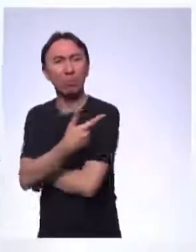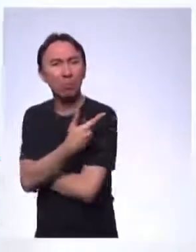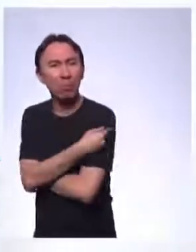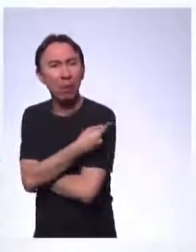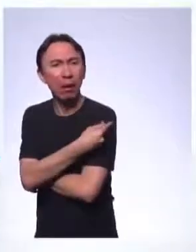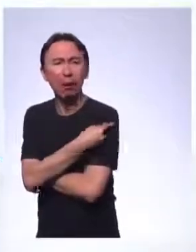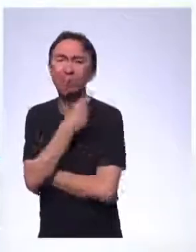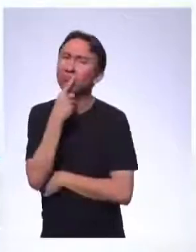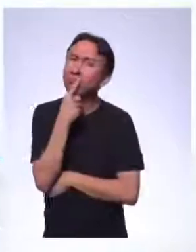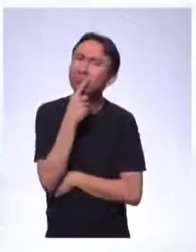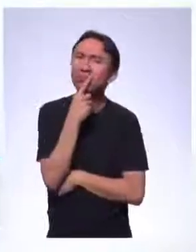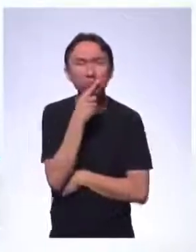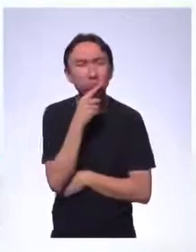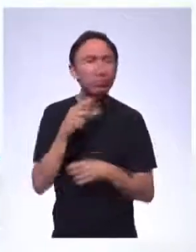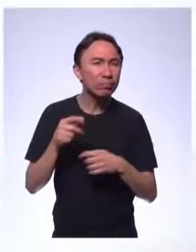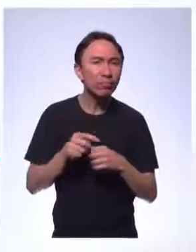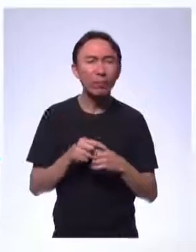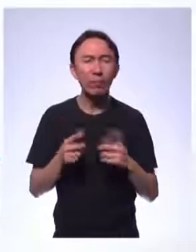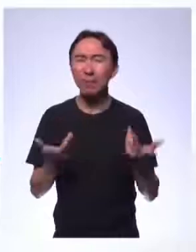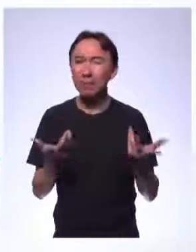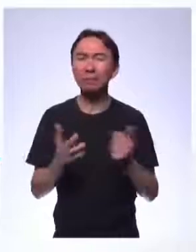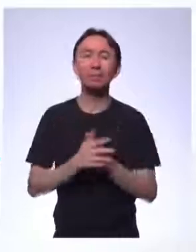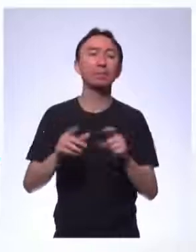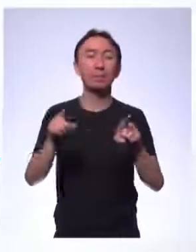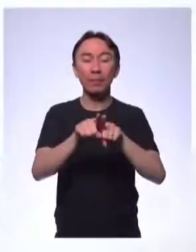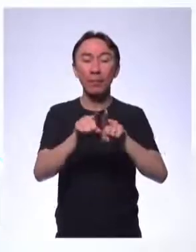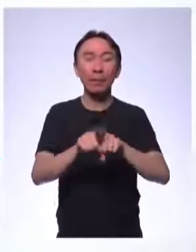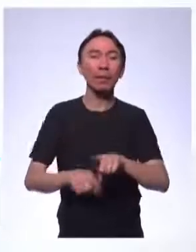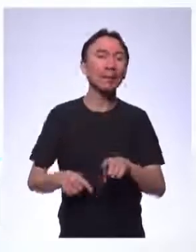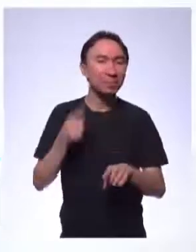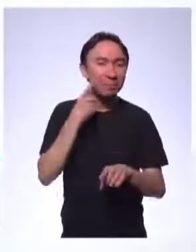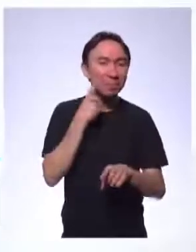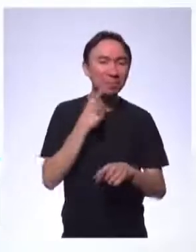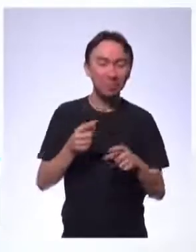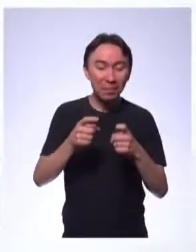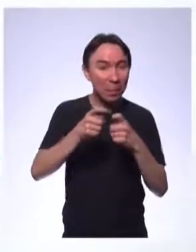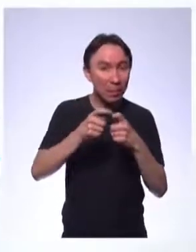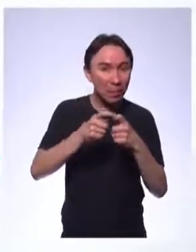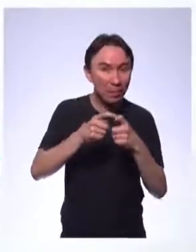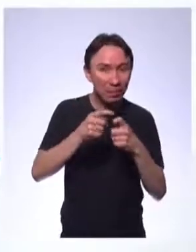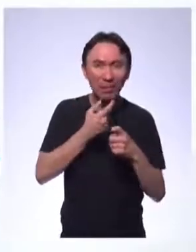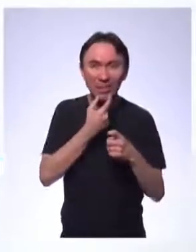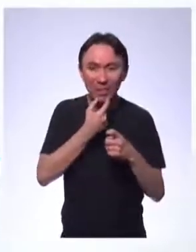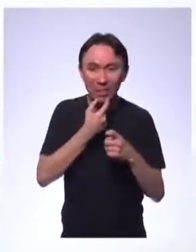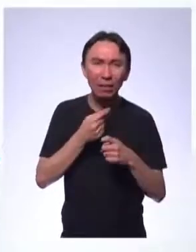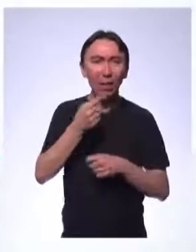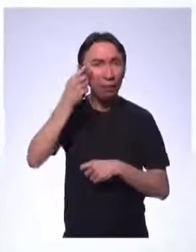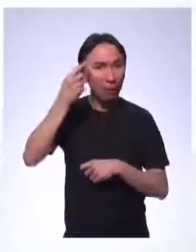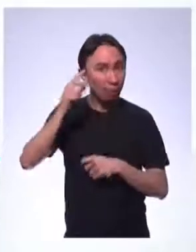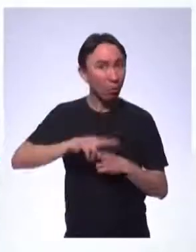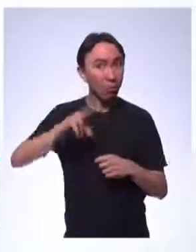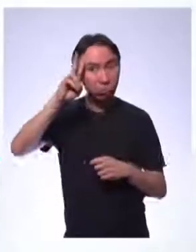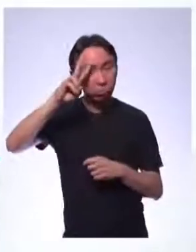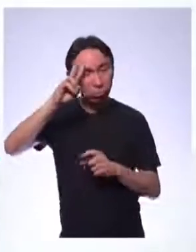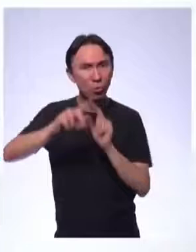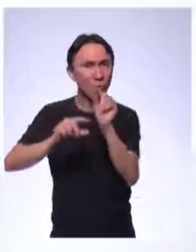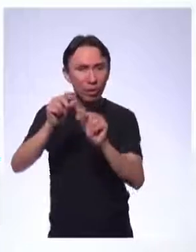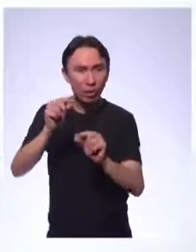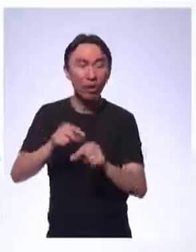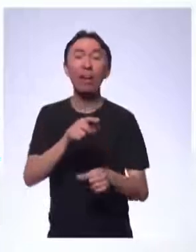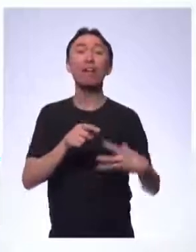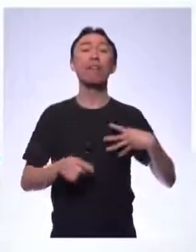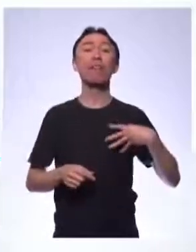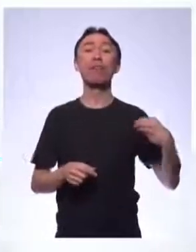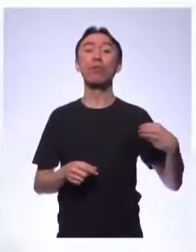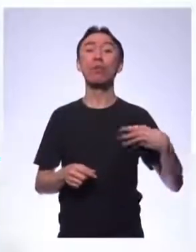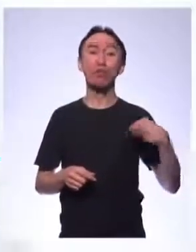protegida contra a varíola. E o Edward Jenner conta a história que ele infectou o próprio filho para mostrar para as pessoas que a vacina